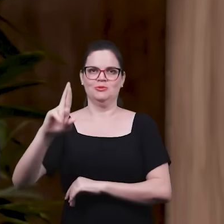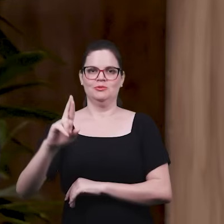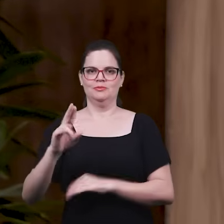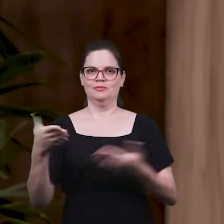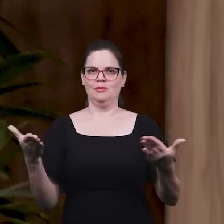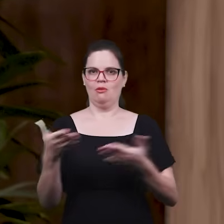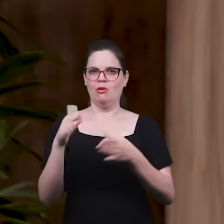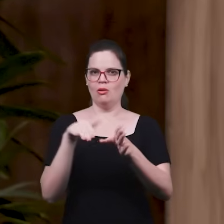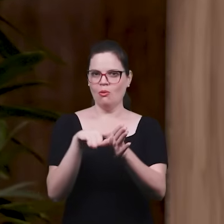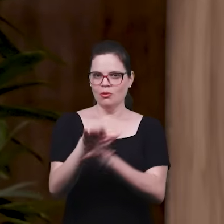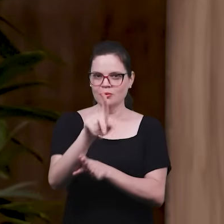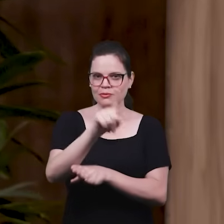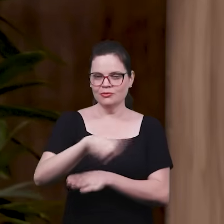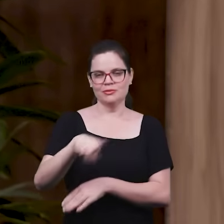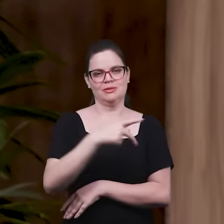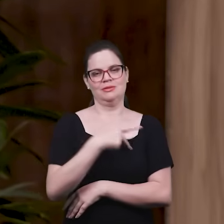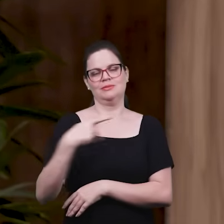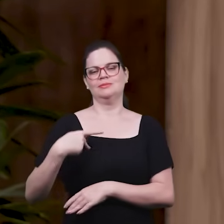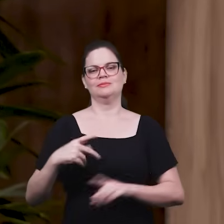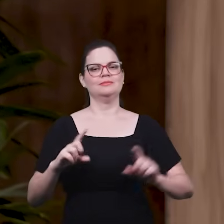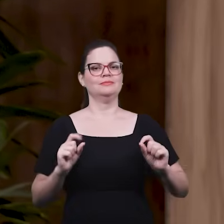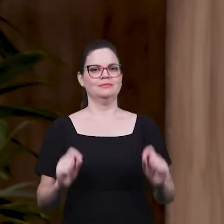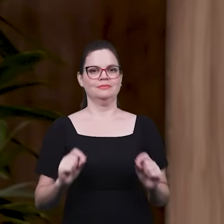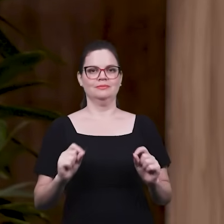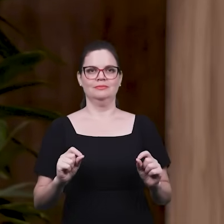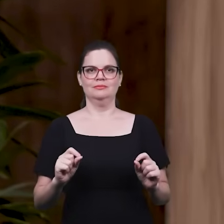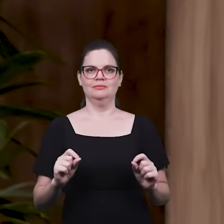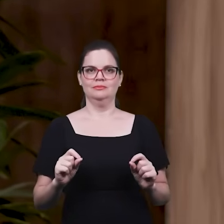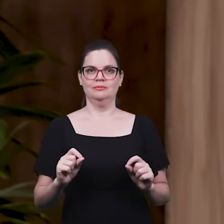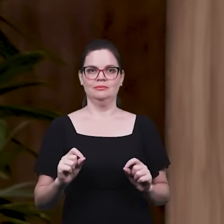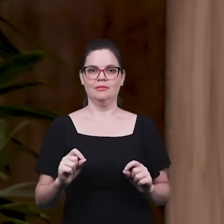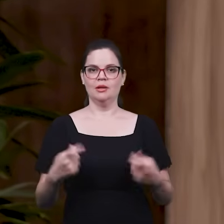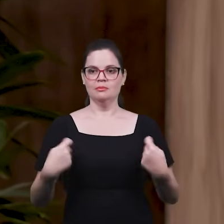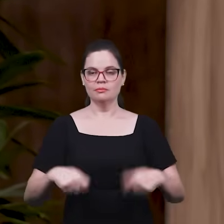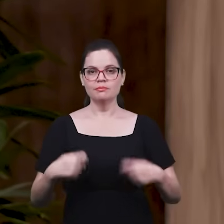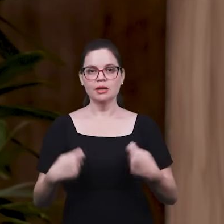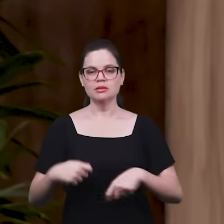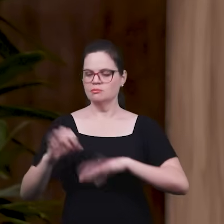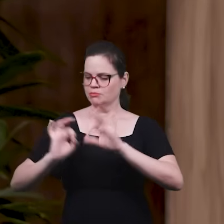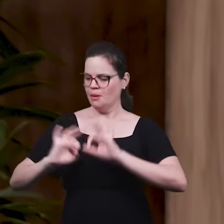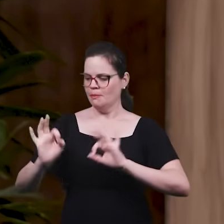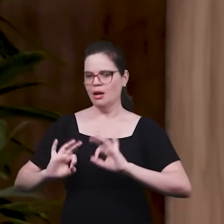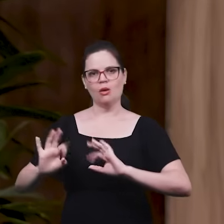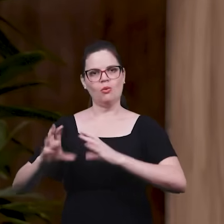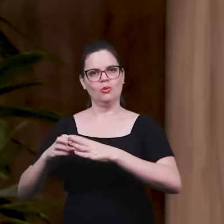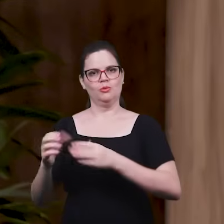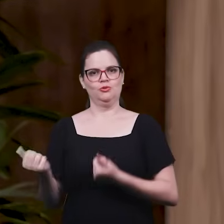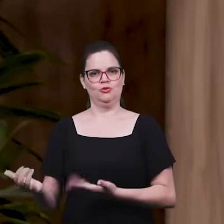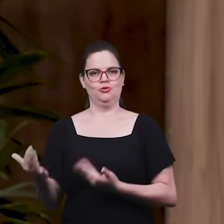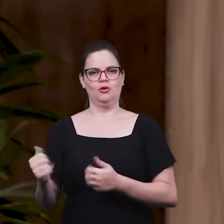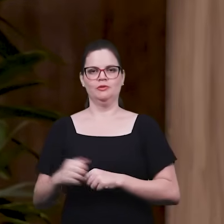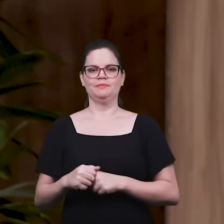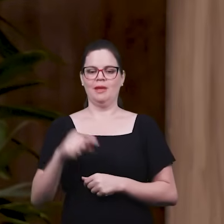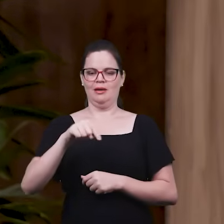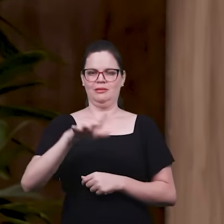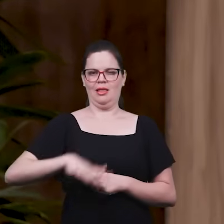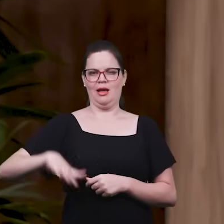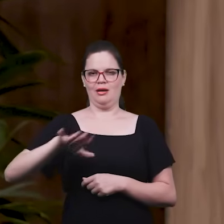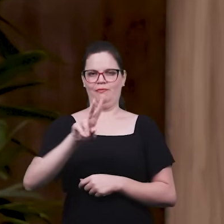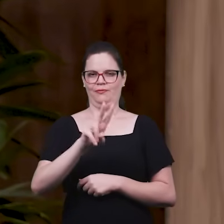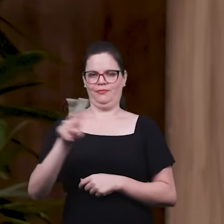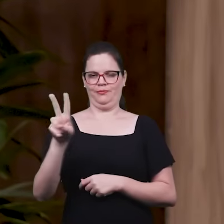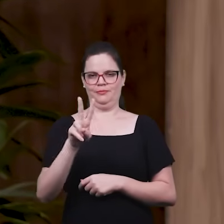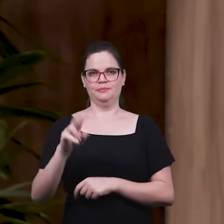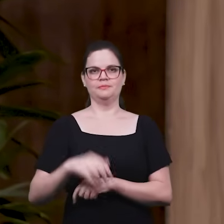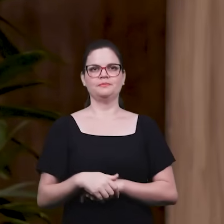um conselho aos pastores, é que fizéssemos um trabalho com os jovens. Aqui na nossa